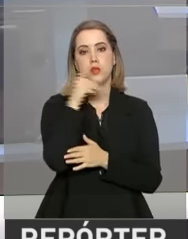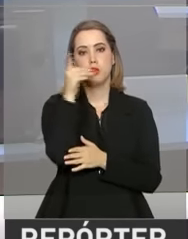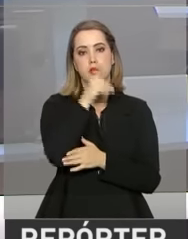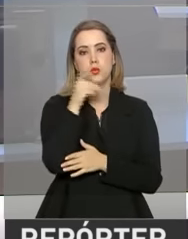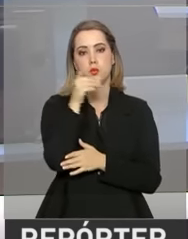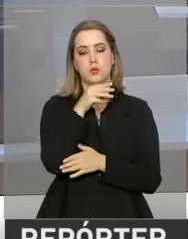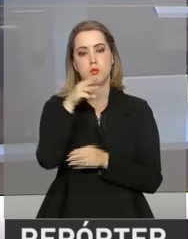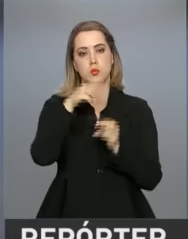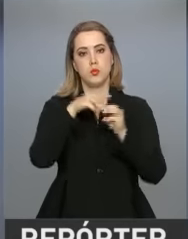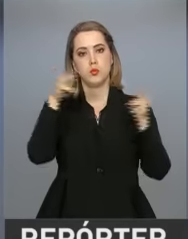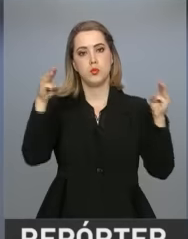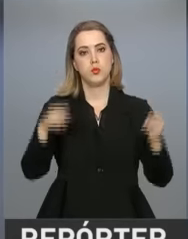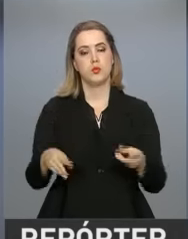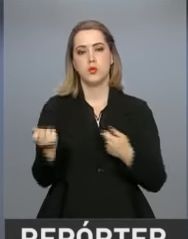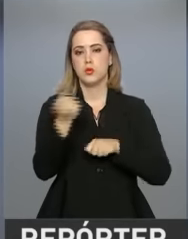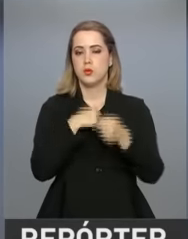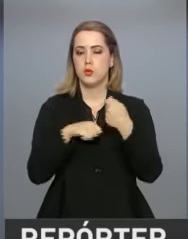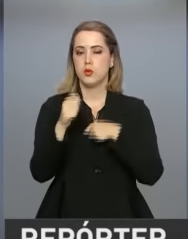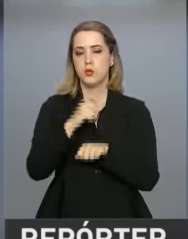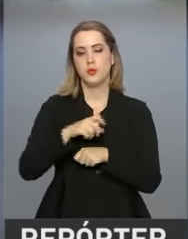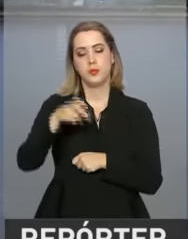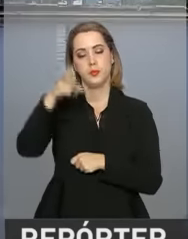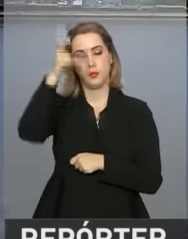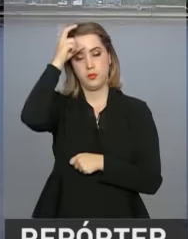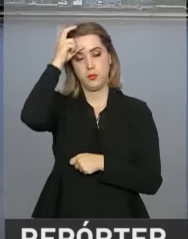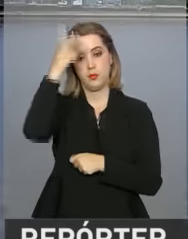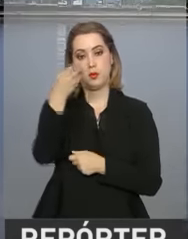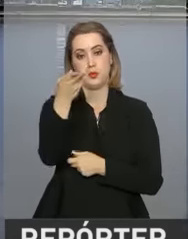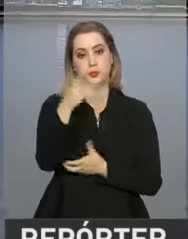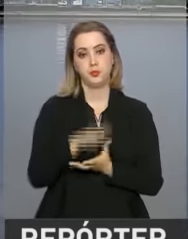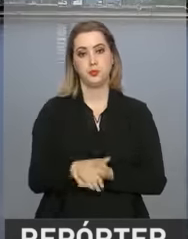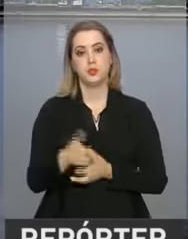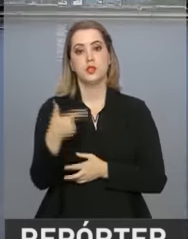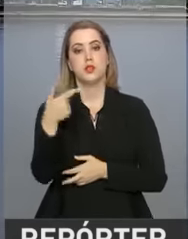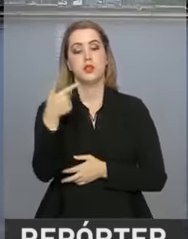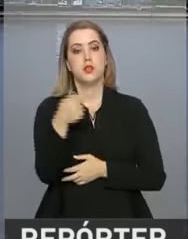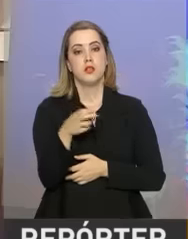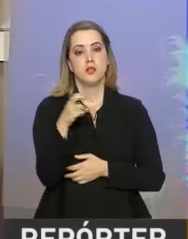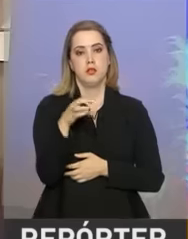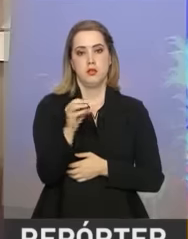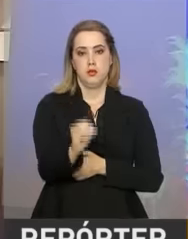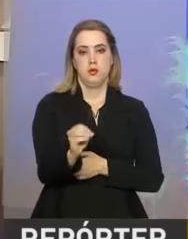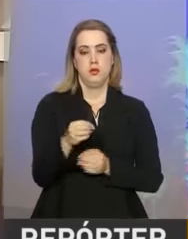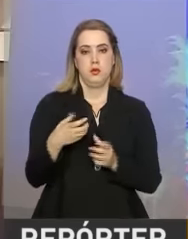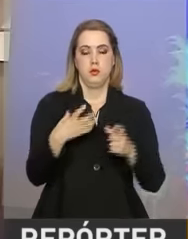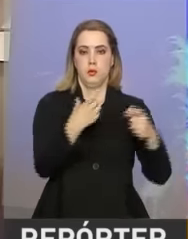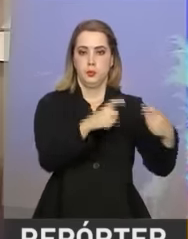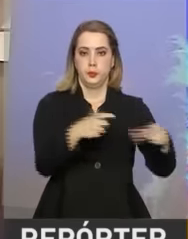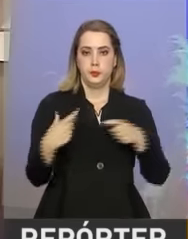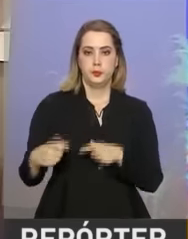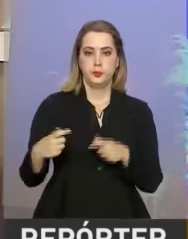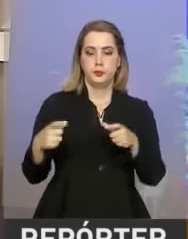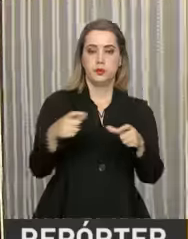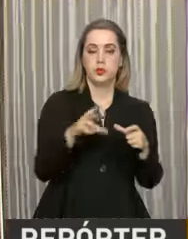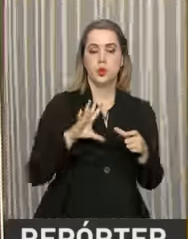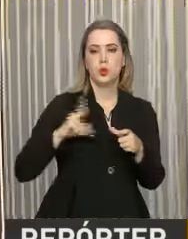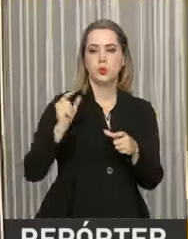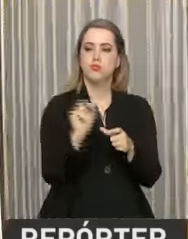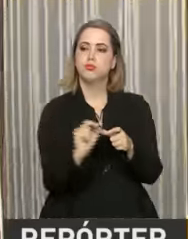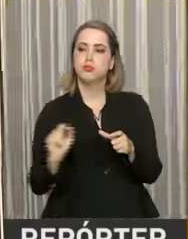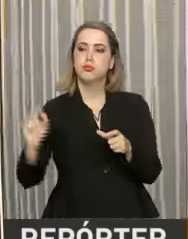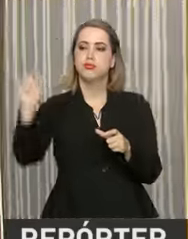Economia da Cultura. São mais de 750 instituições em todo o país, com